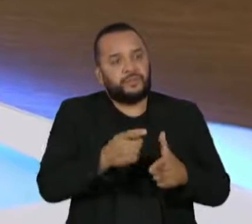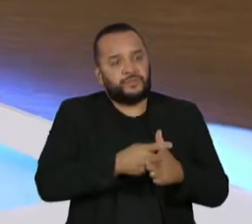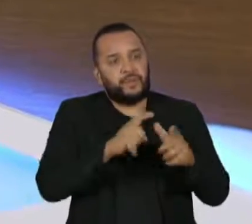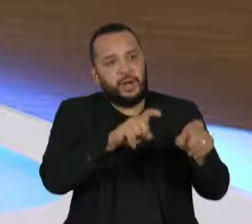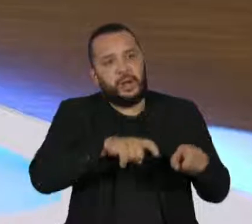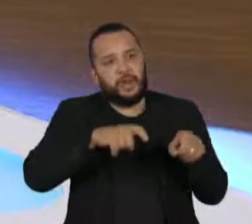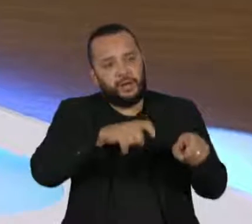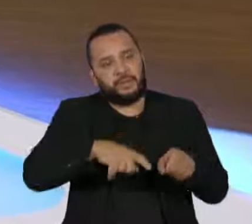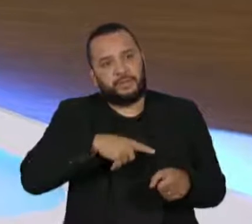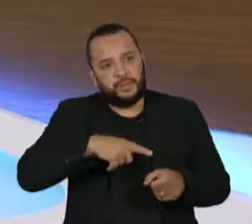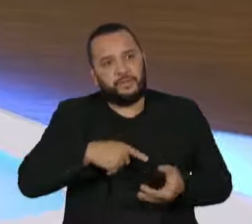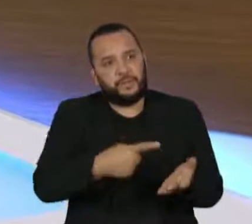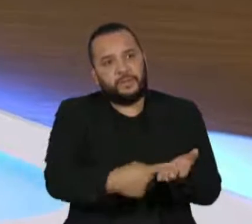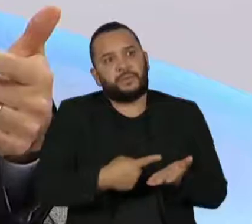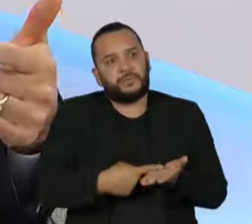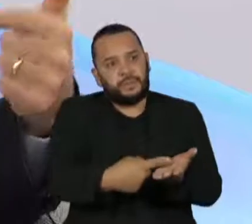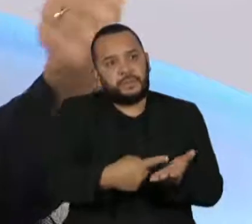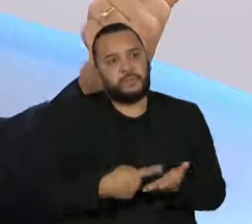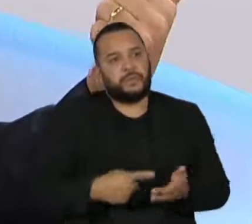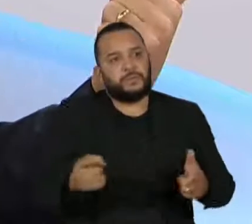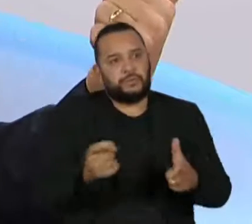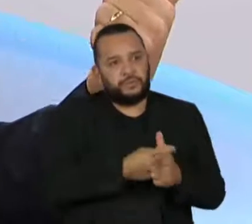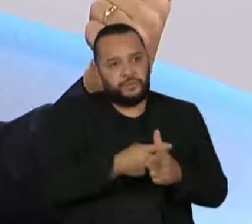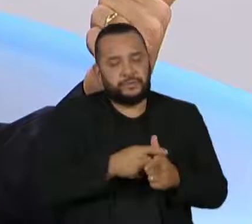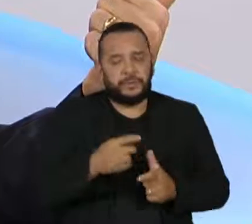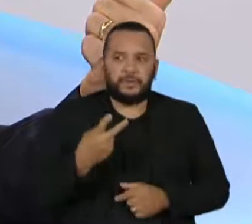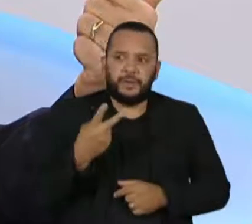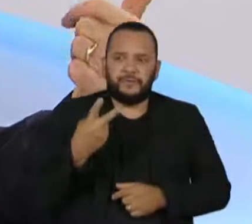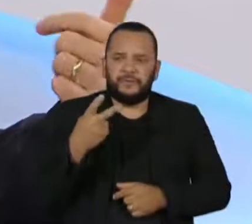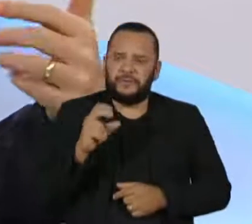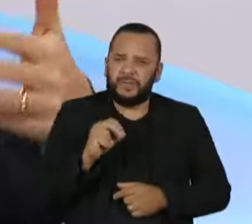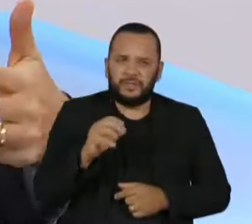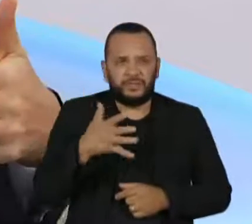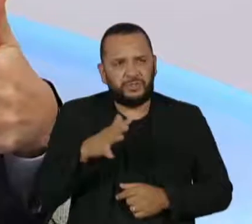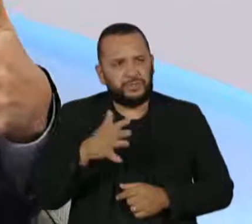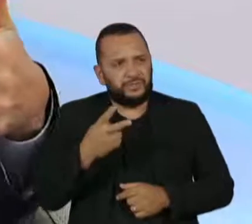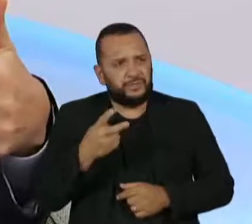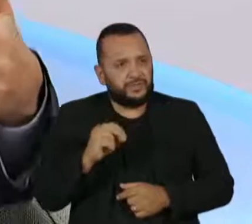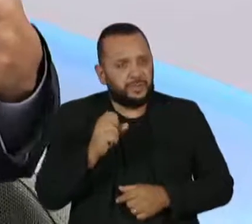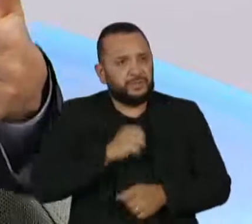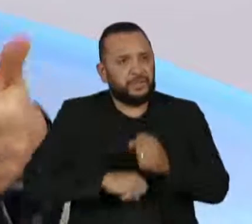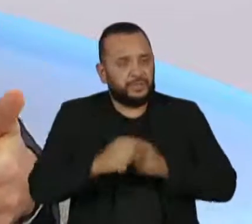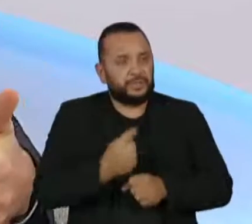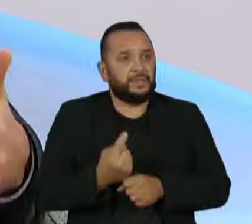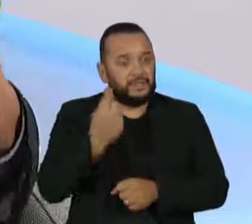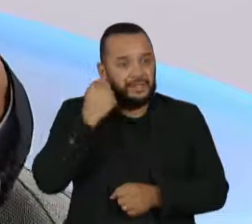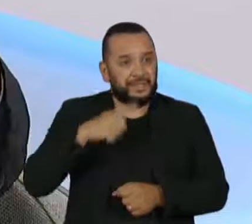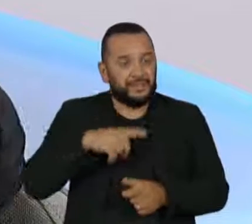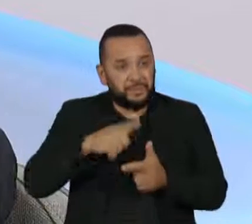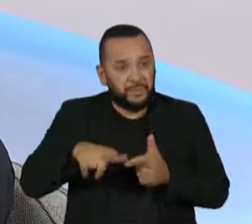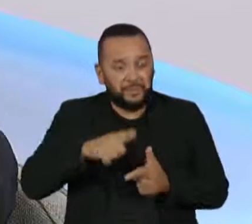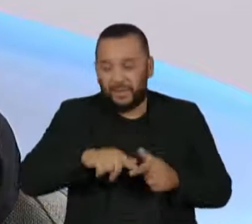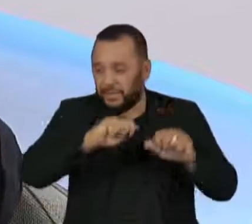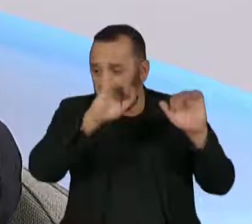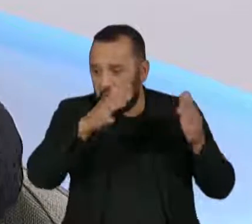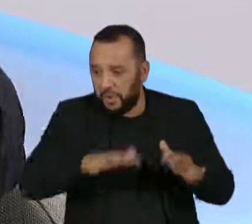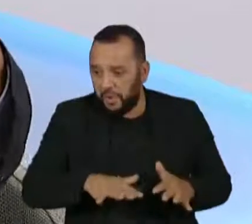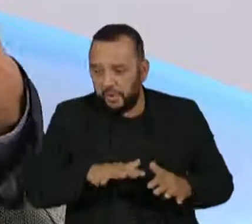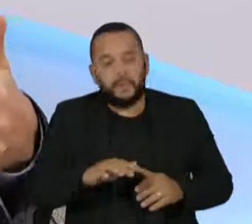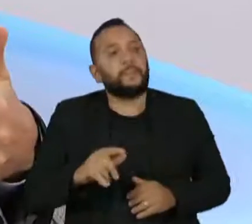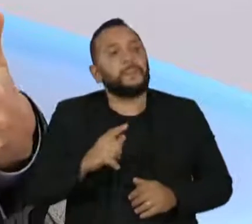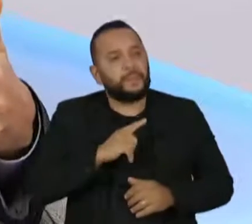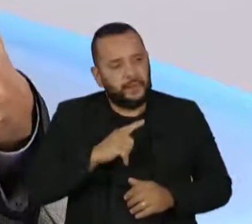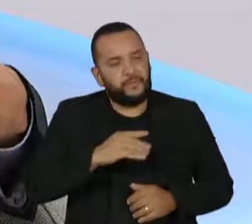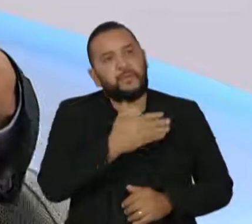agro. O agro, há 20 e poucos anos atrás, estava numa situação dramática, a ponto de merecer, por parte